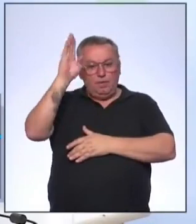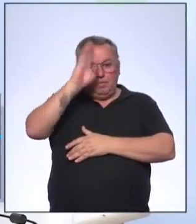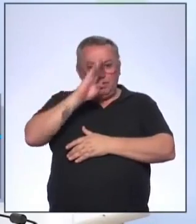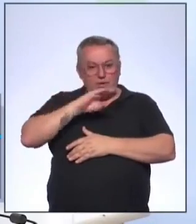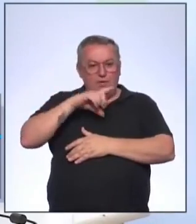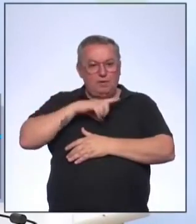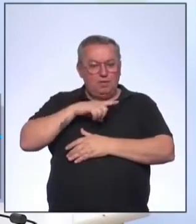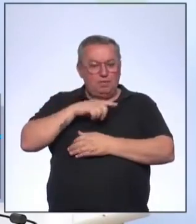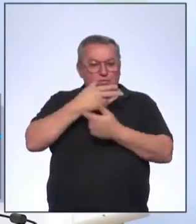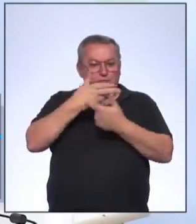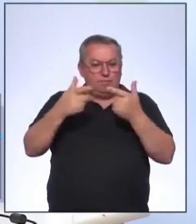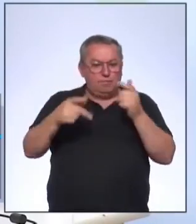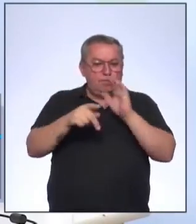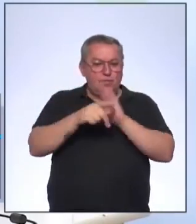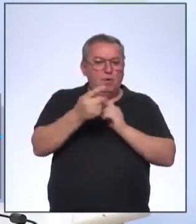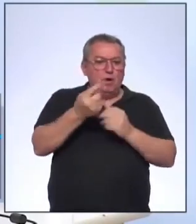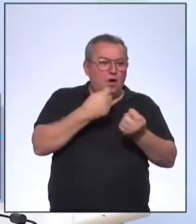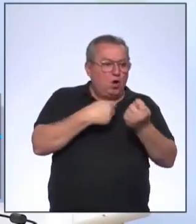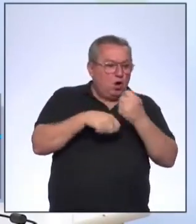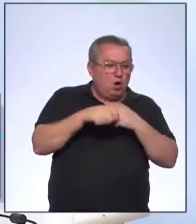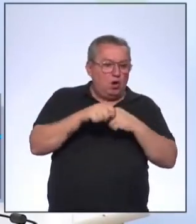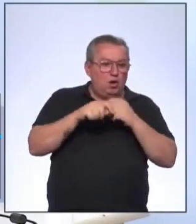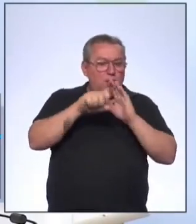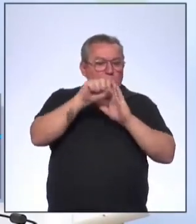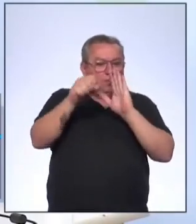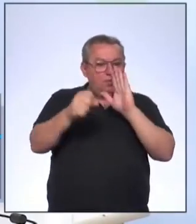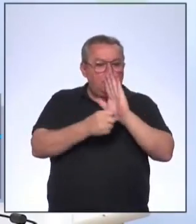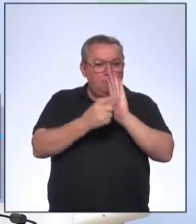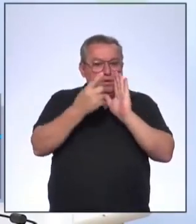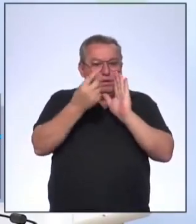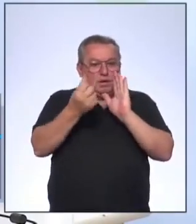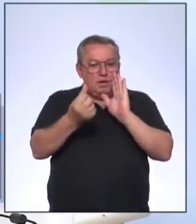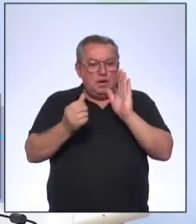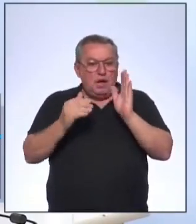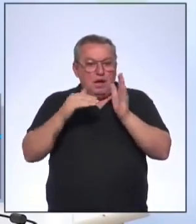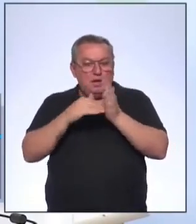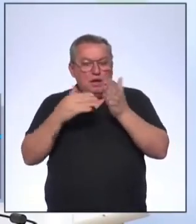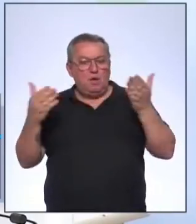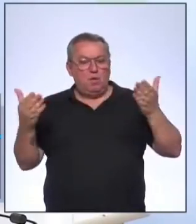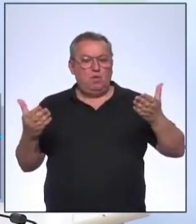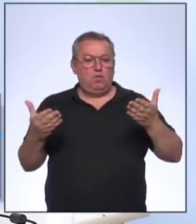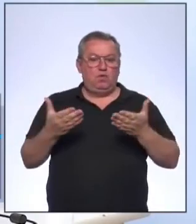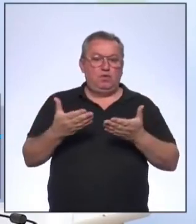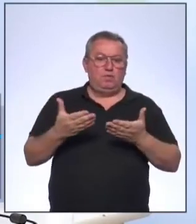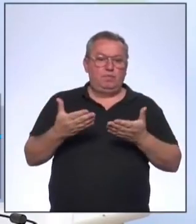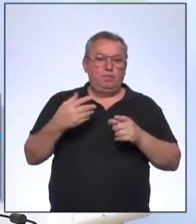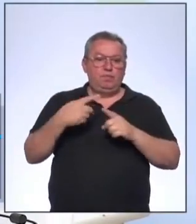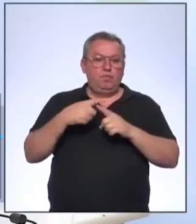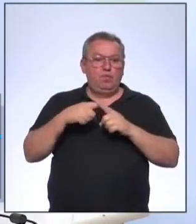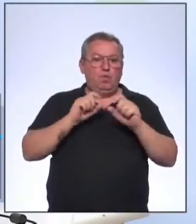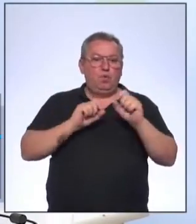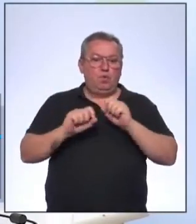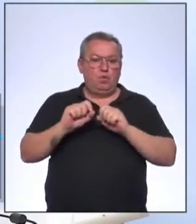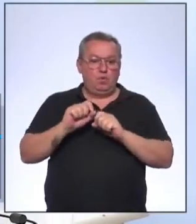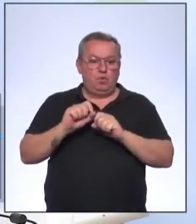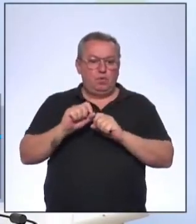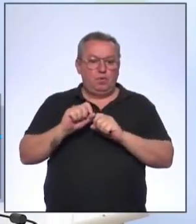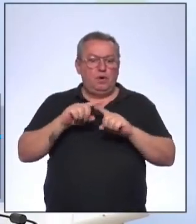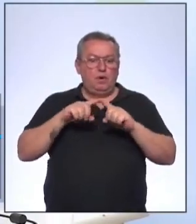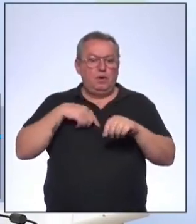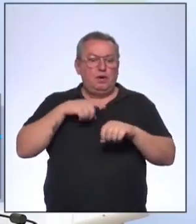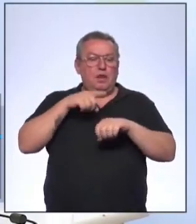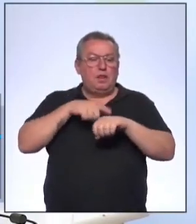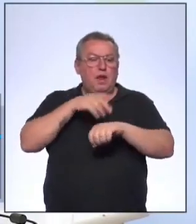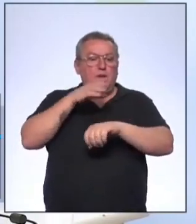muitos arquipélagos econômicos, né, que vêm desde o século XVI até os dias de hoje, né, por questões aí desses períodos